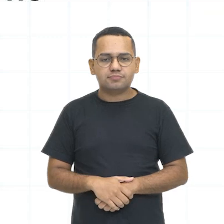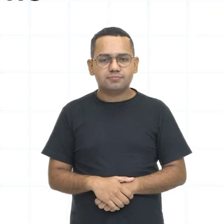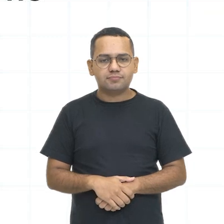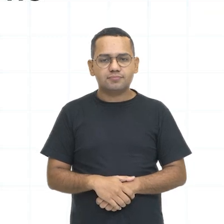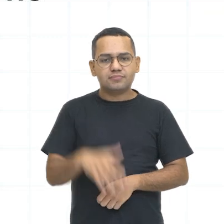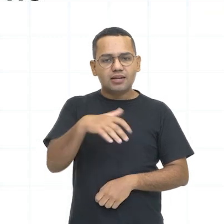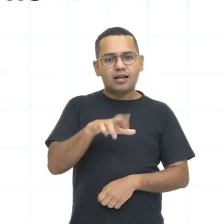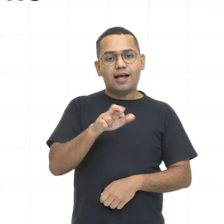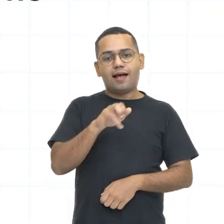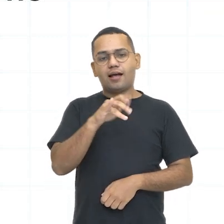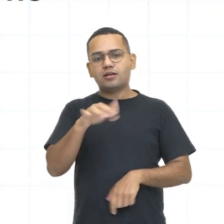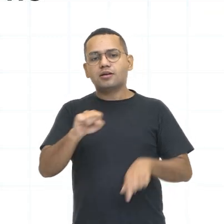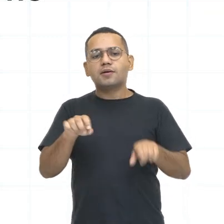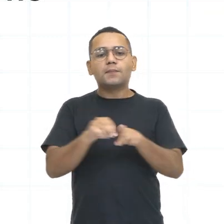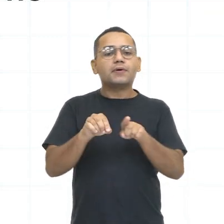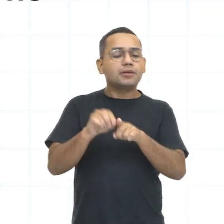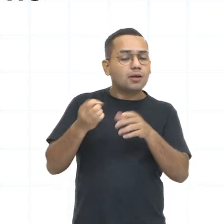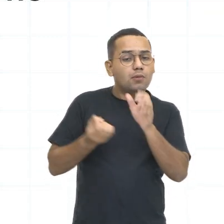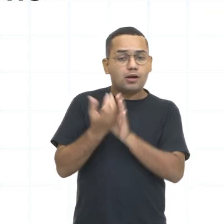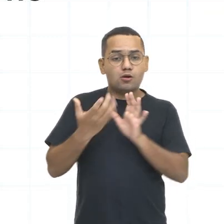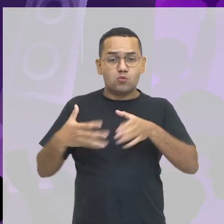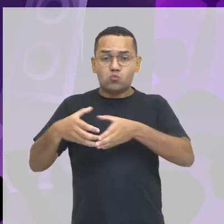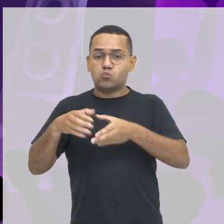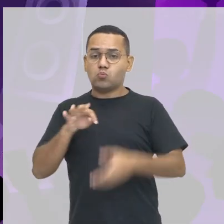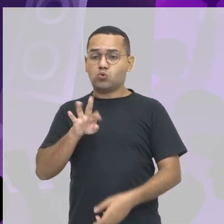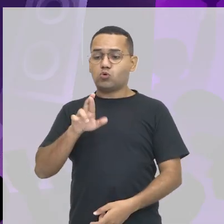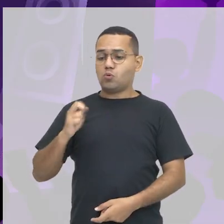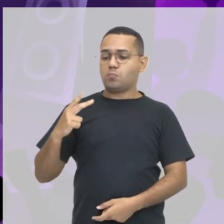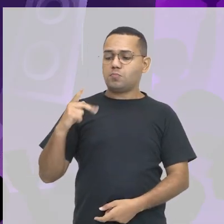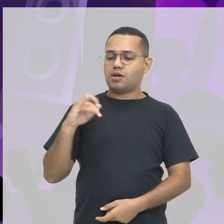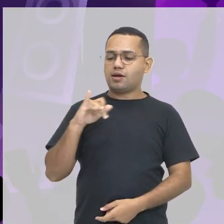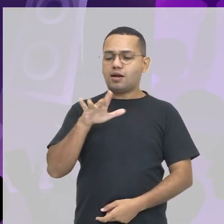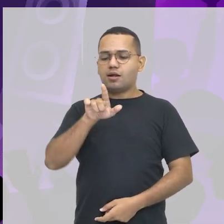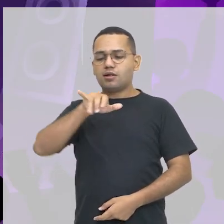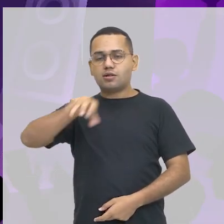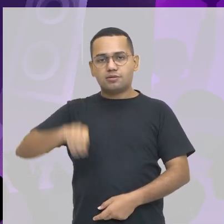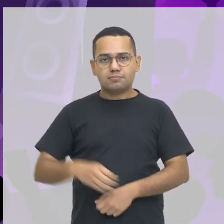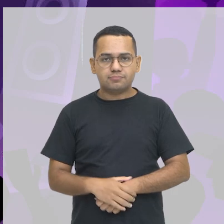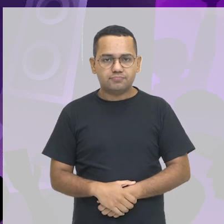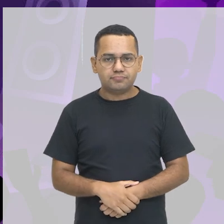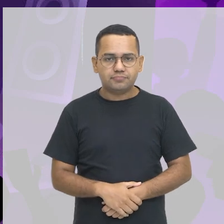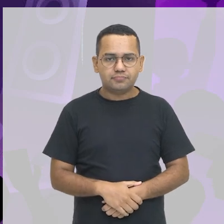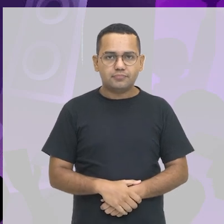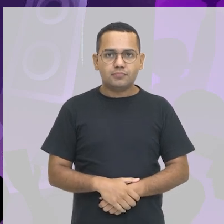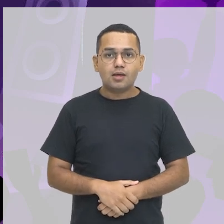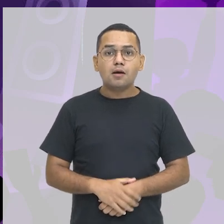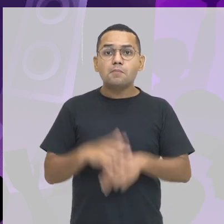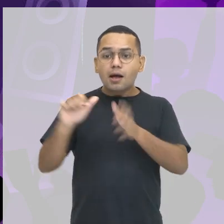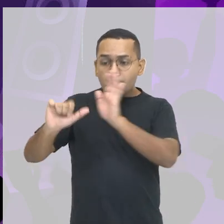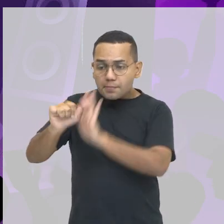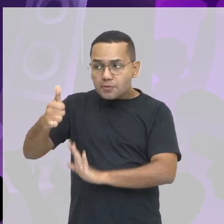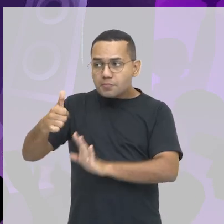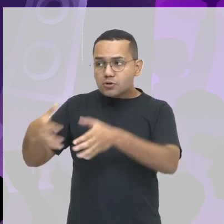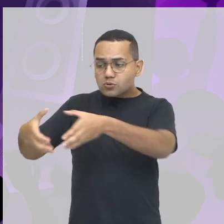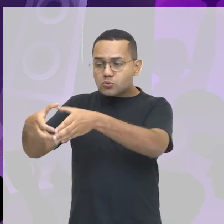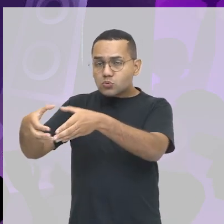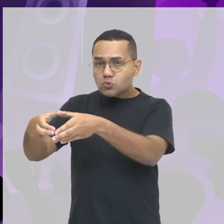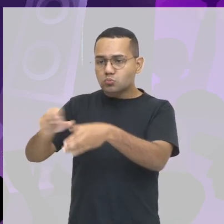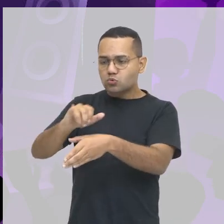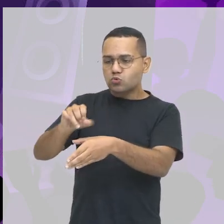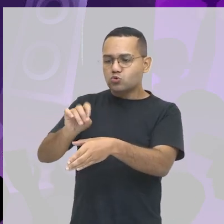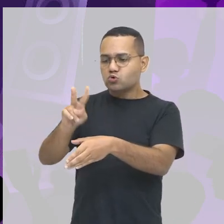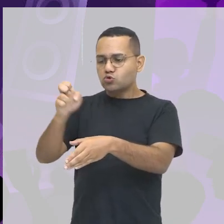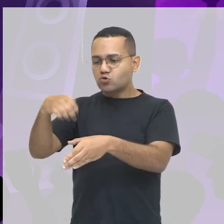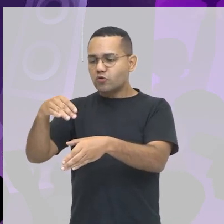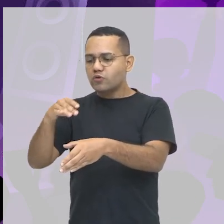do tropicalismo. Então, foi através da Jovem Guarda que houve, né, essa mudança